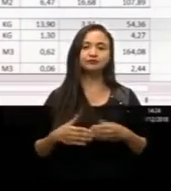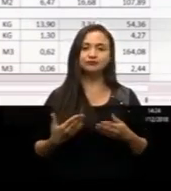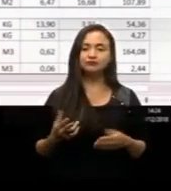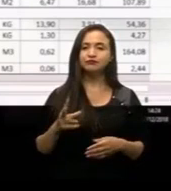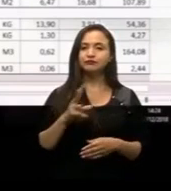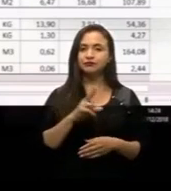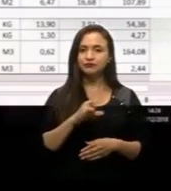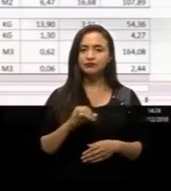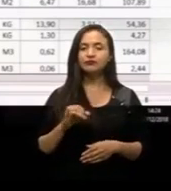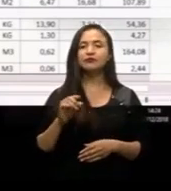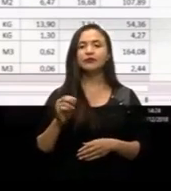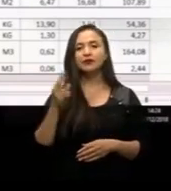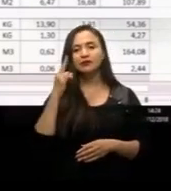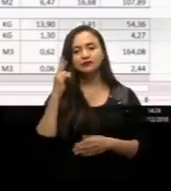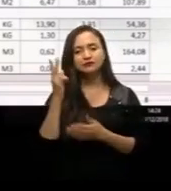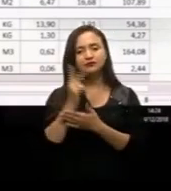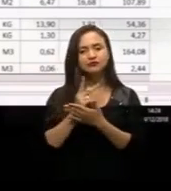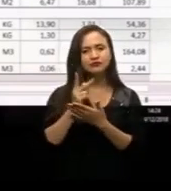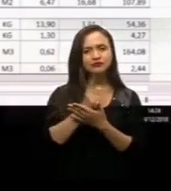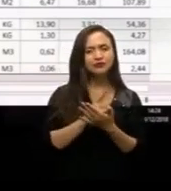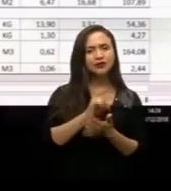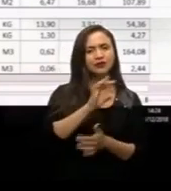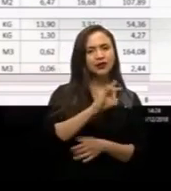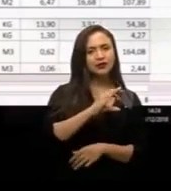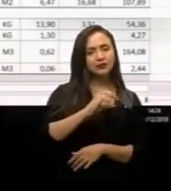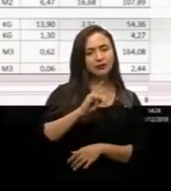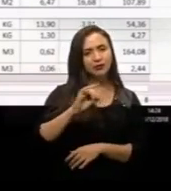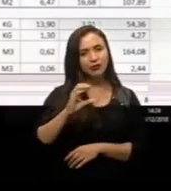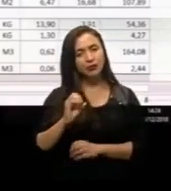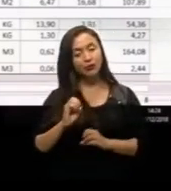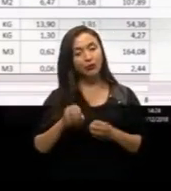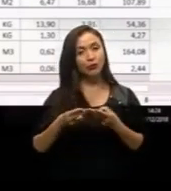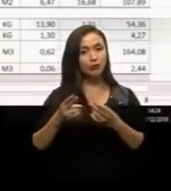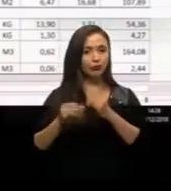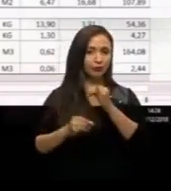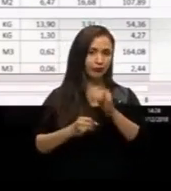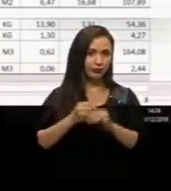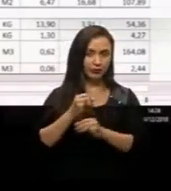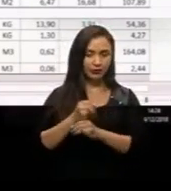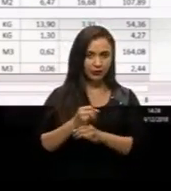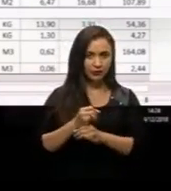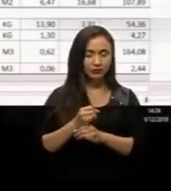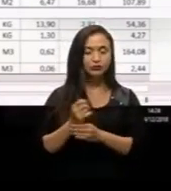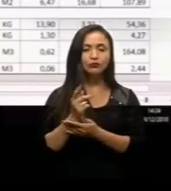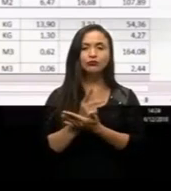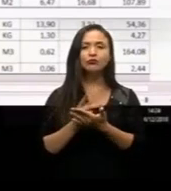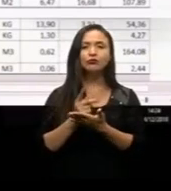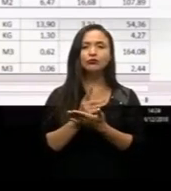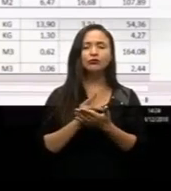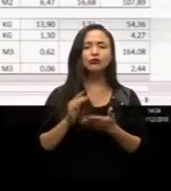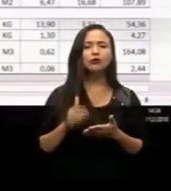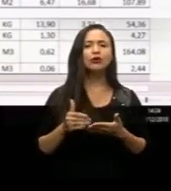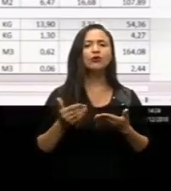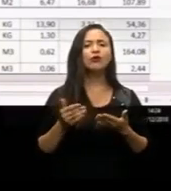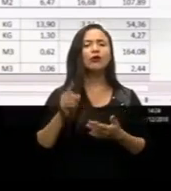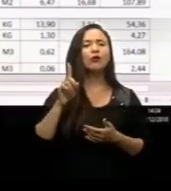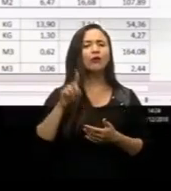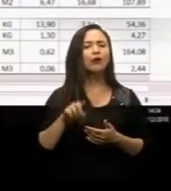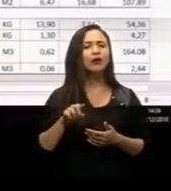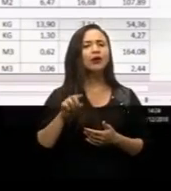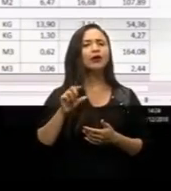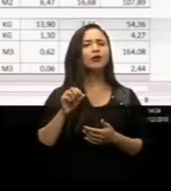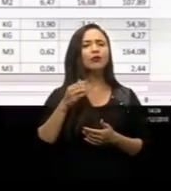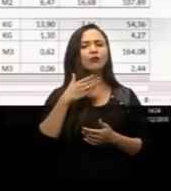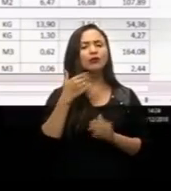atrás, principalmente na TCPO ou até mesmo na internet, no Google, e a gente procura qual que é o rendimento da